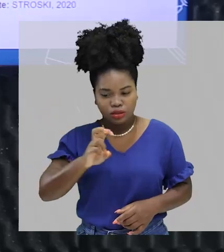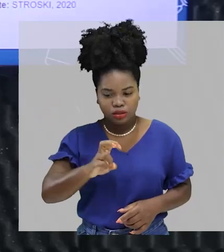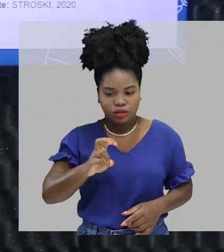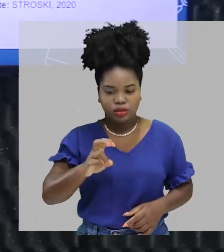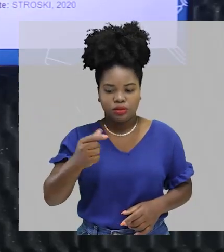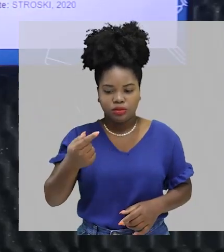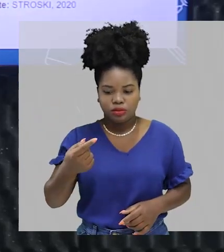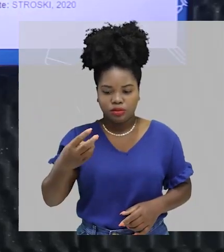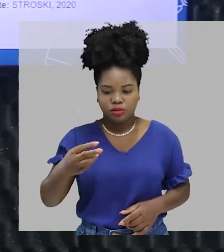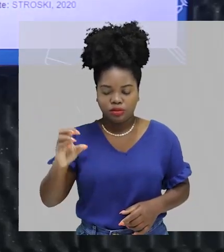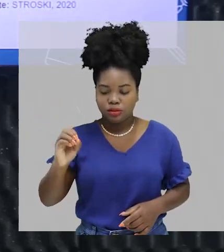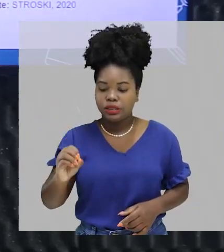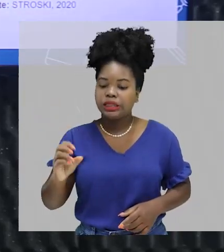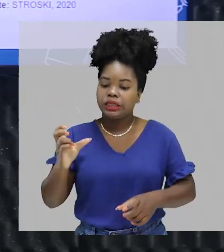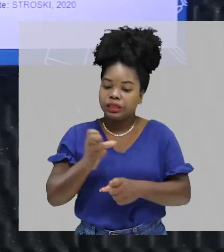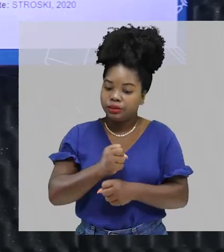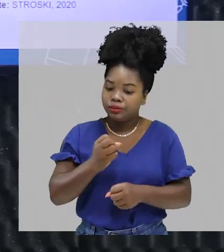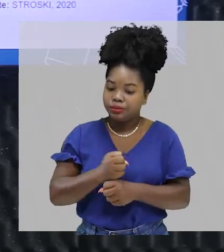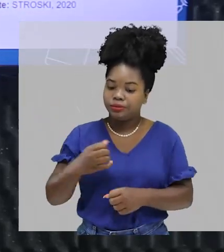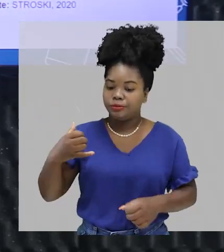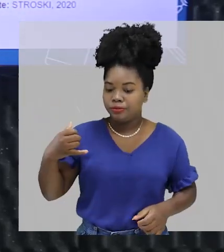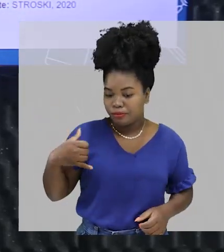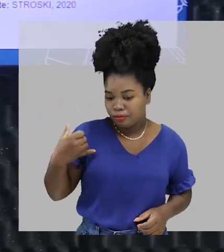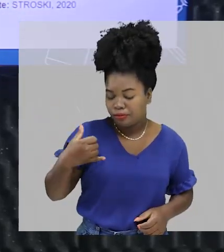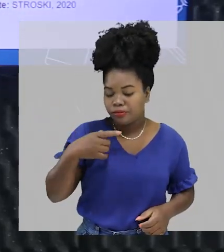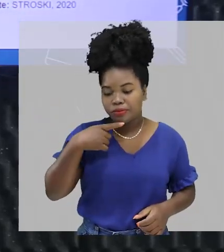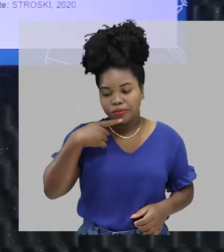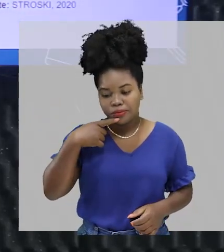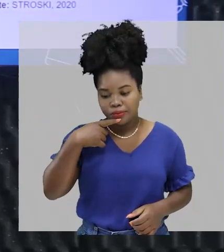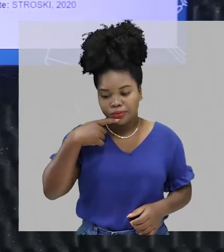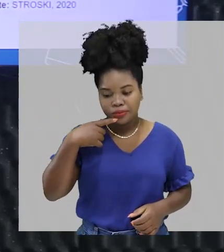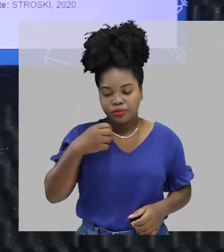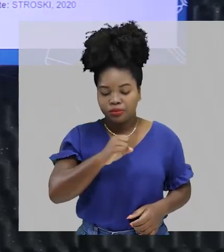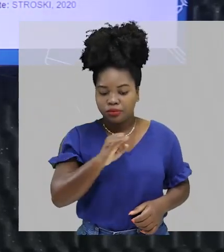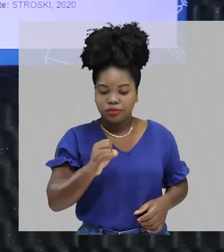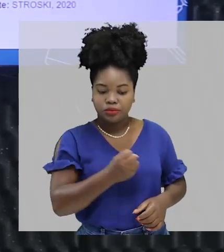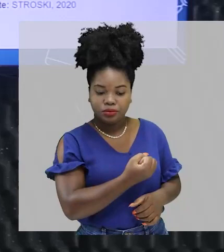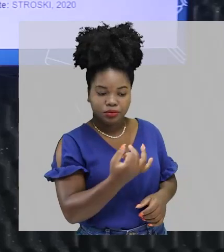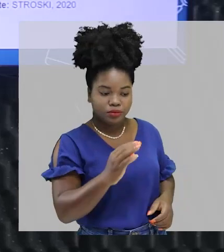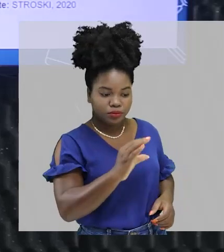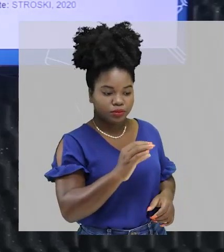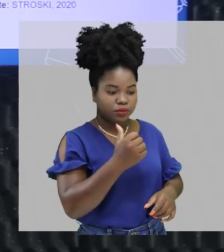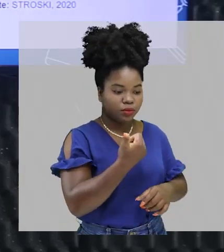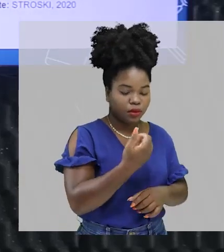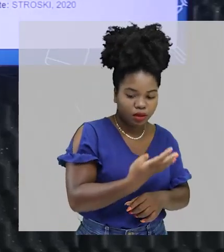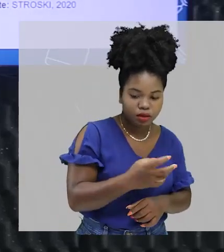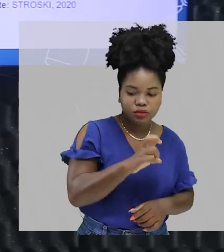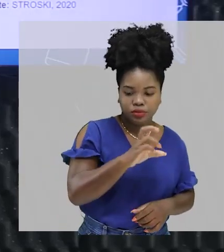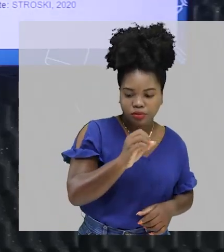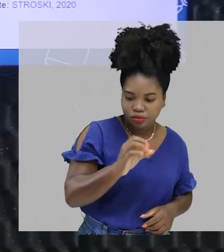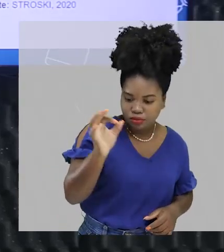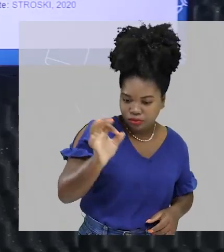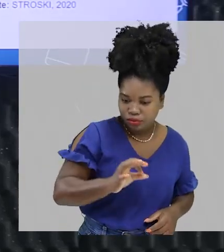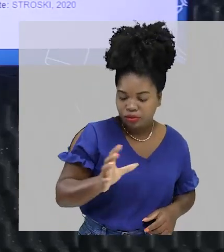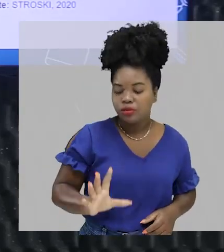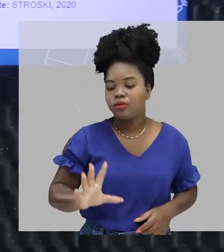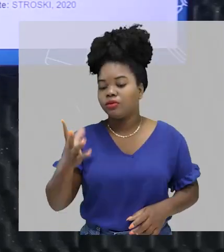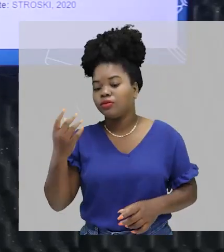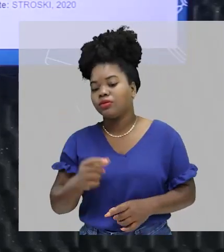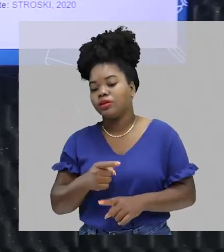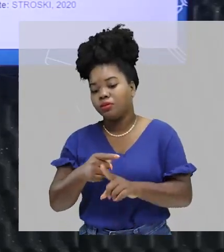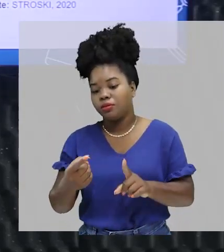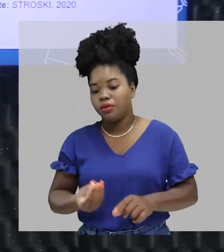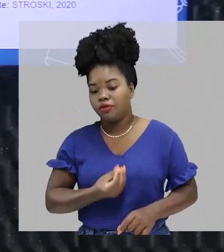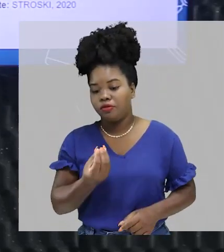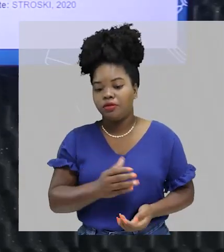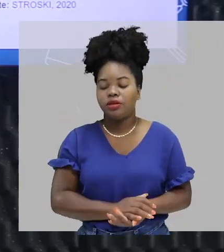5.730 anos. Então, se a quantidade de carbono 14 naquele fóssil é de 50%, é porque aconteceu uma